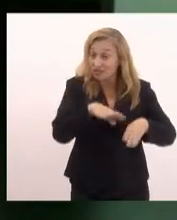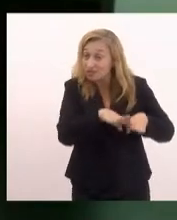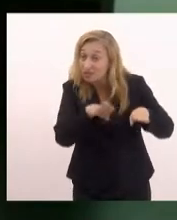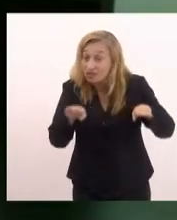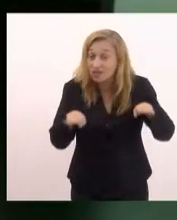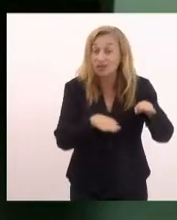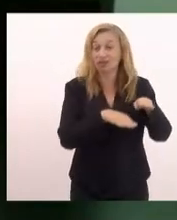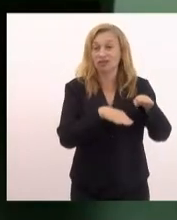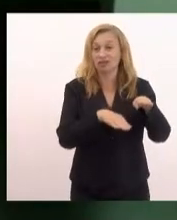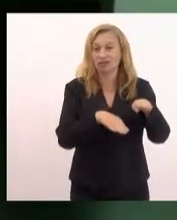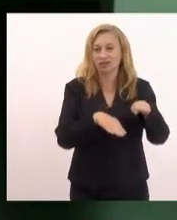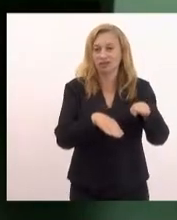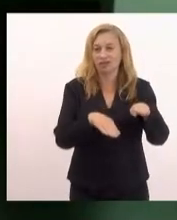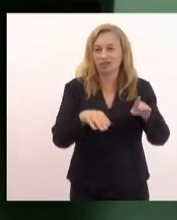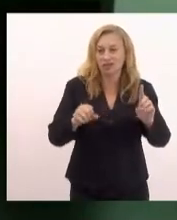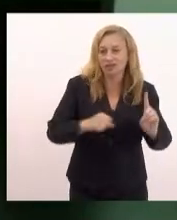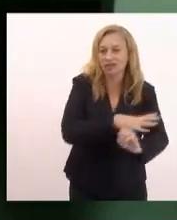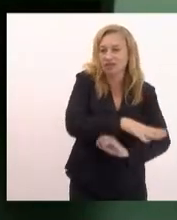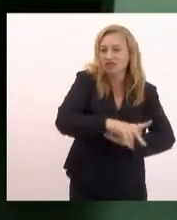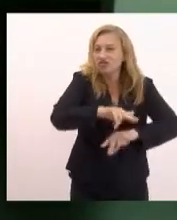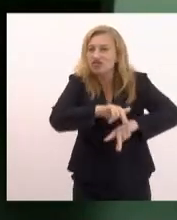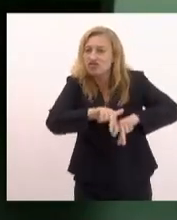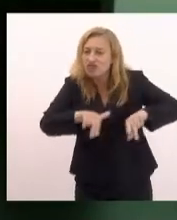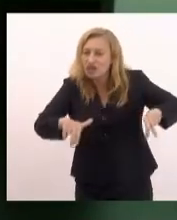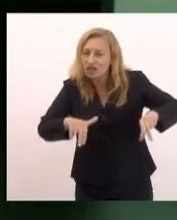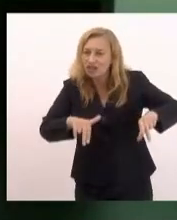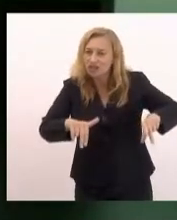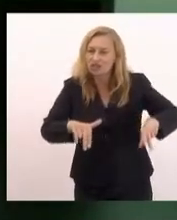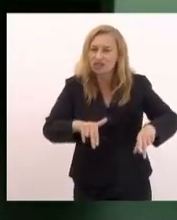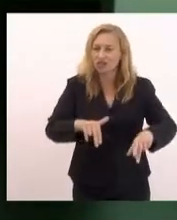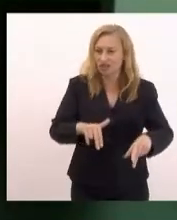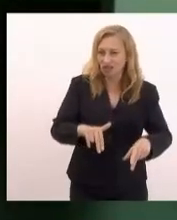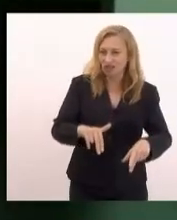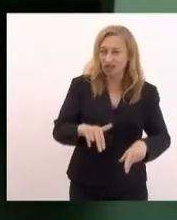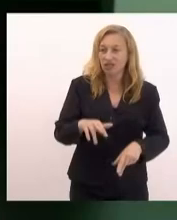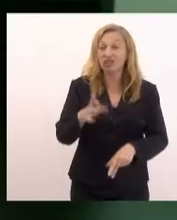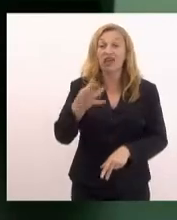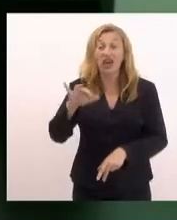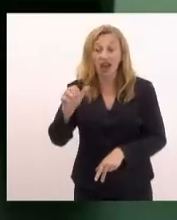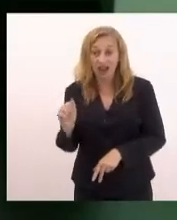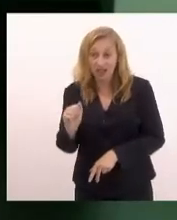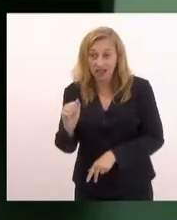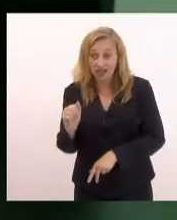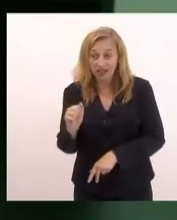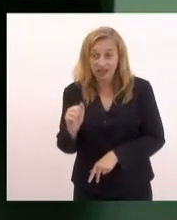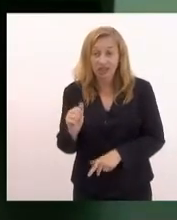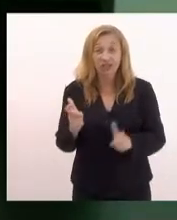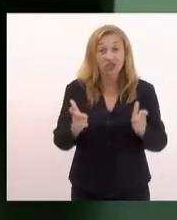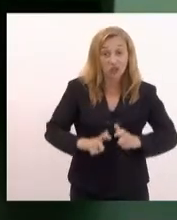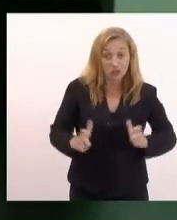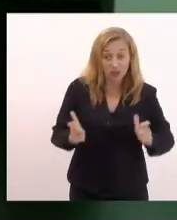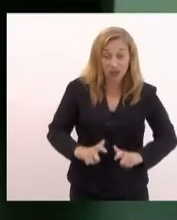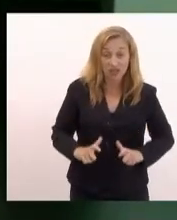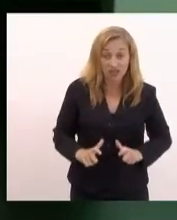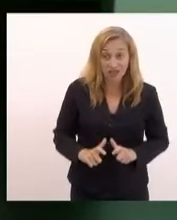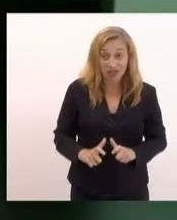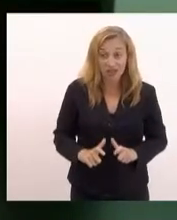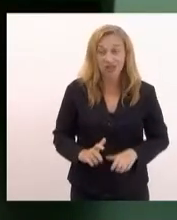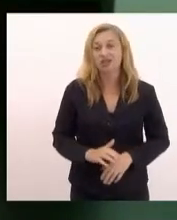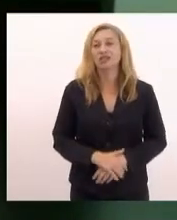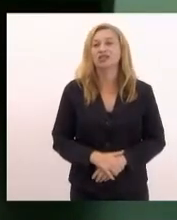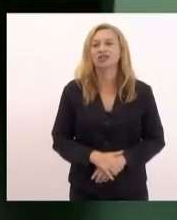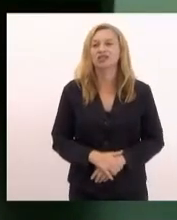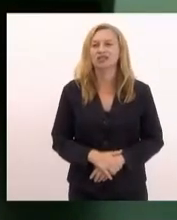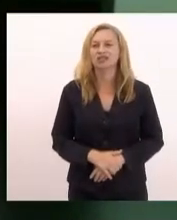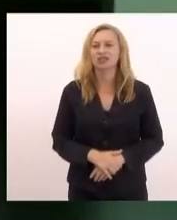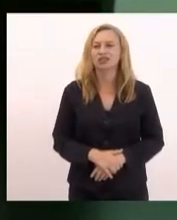desigualdades sociais de gênero, de raça, de classe e território passam por